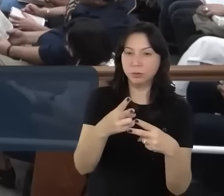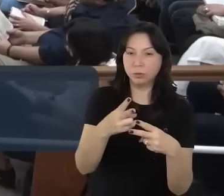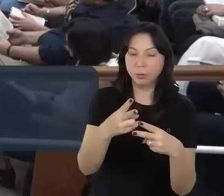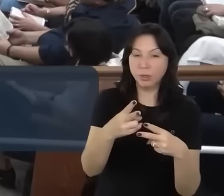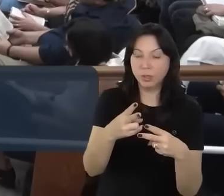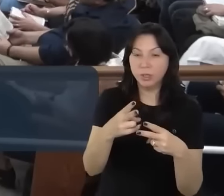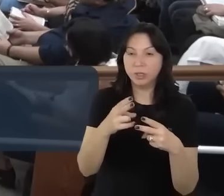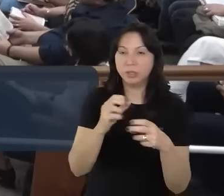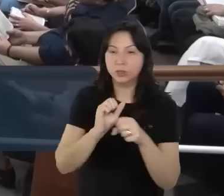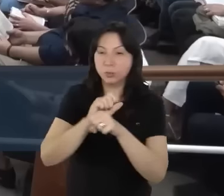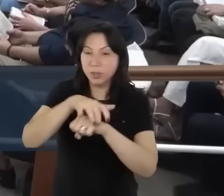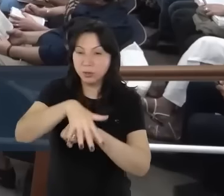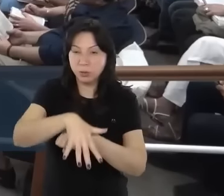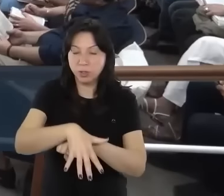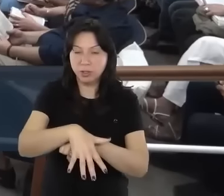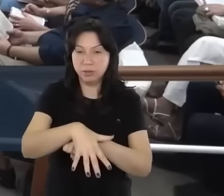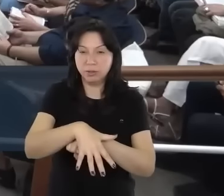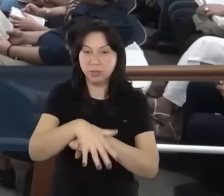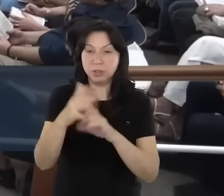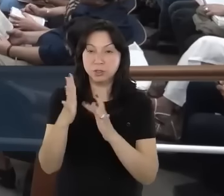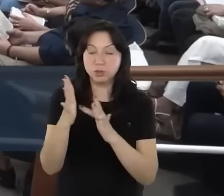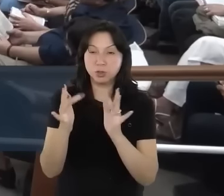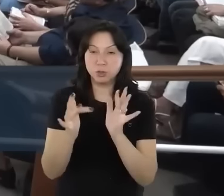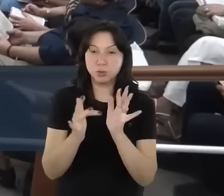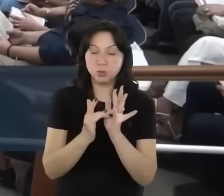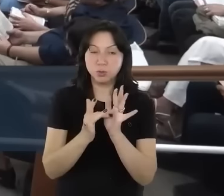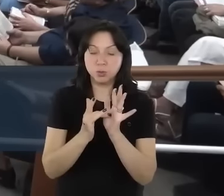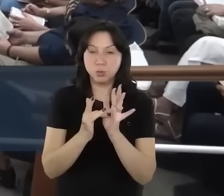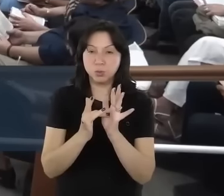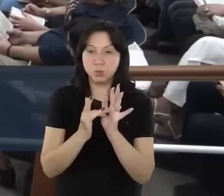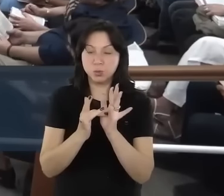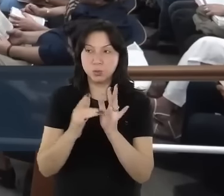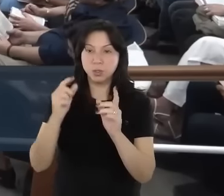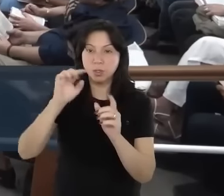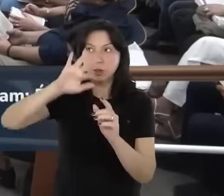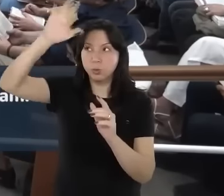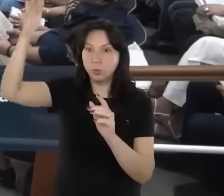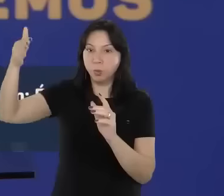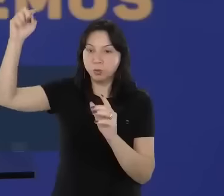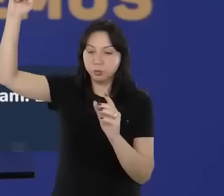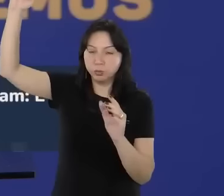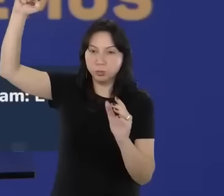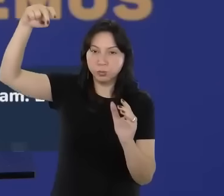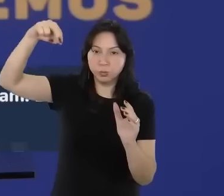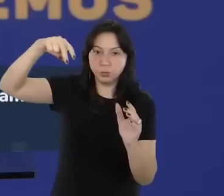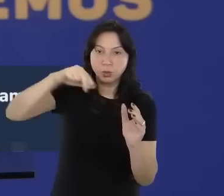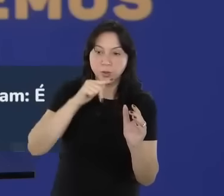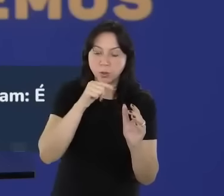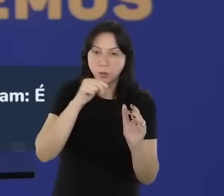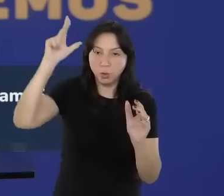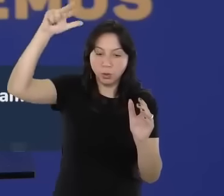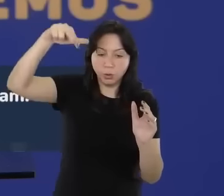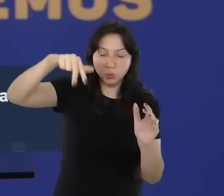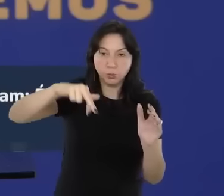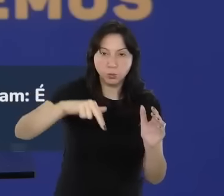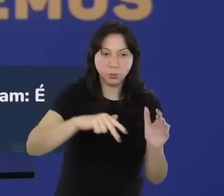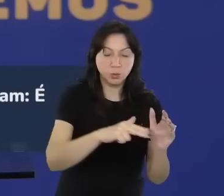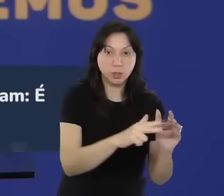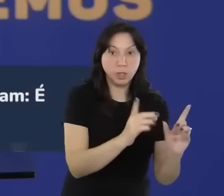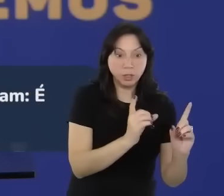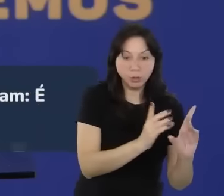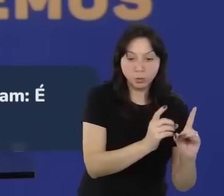vigília da noite foi Jesus ter com eles andando por sobre o mar e os discípulos ao